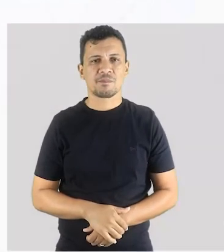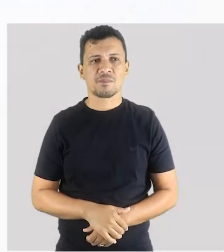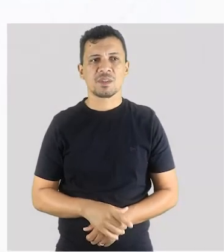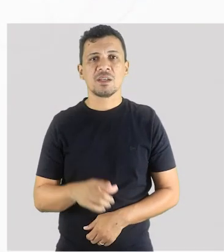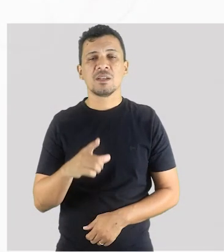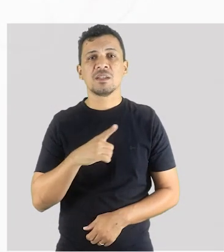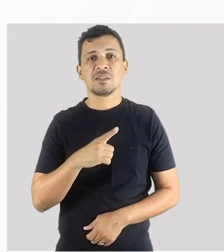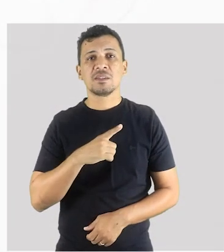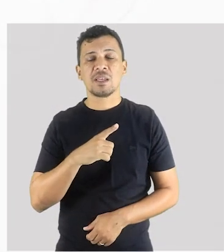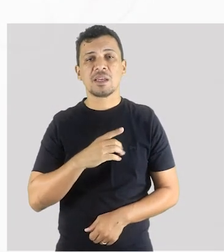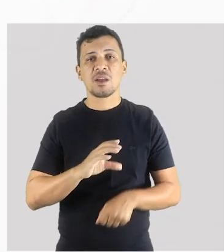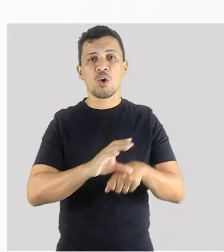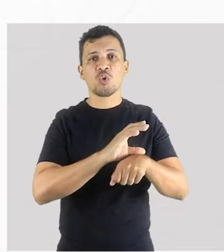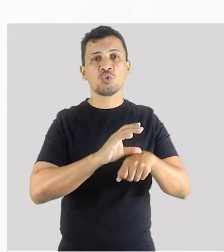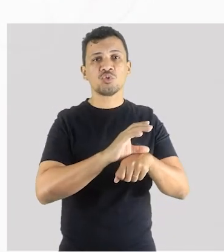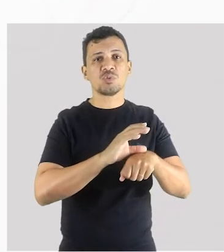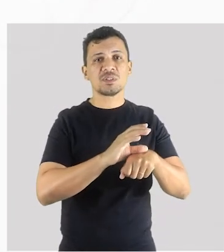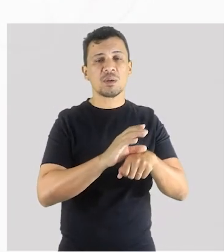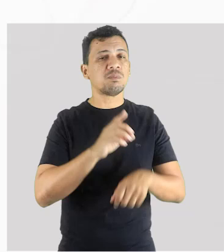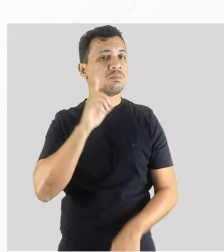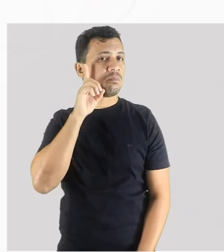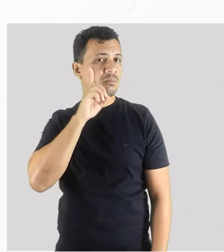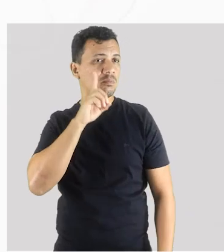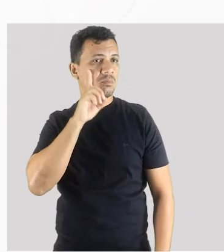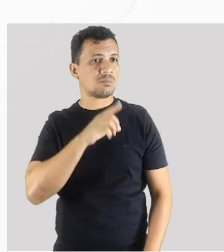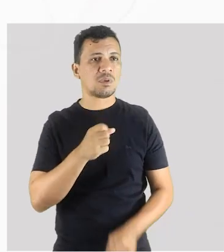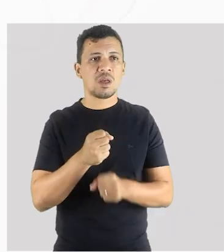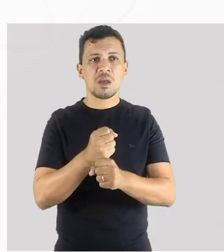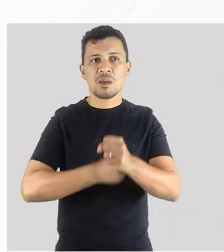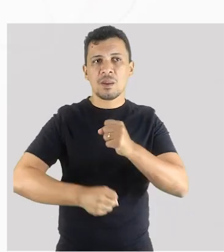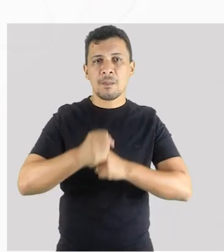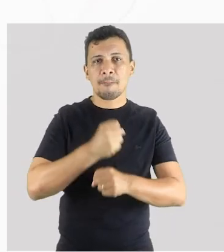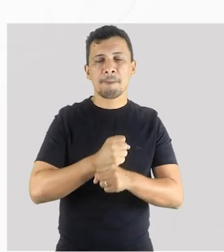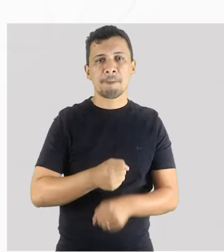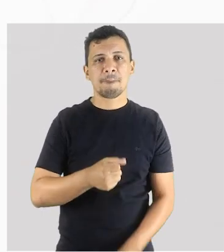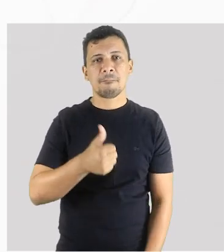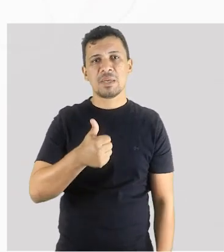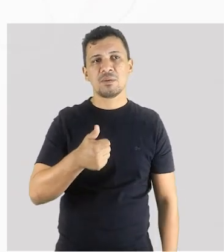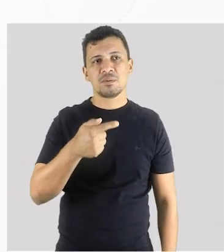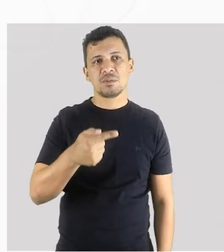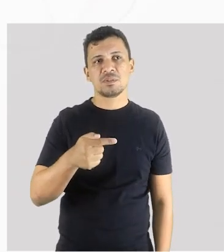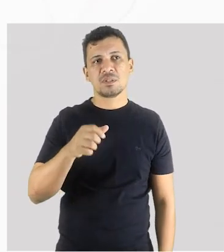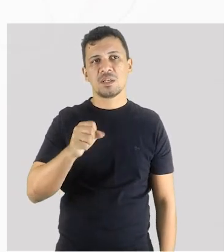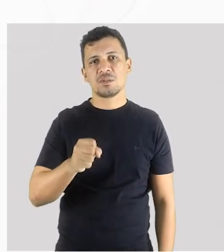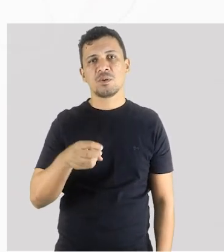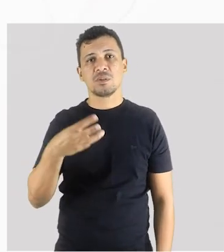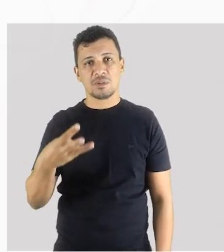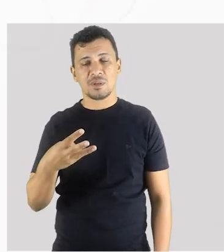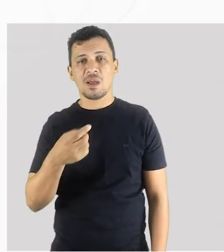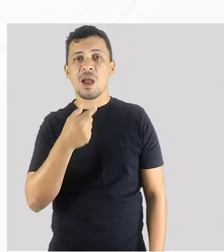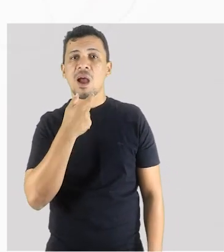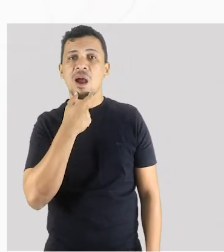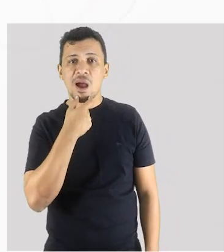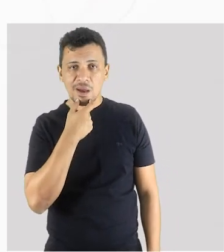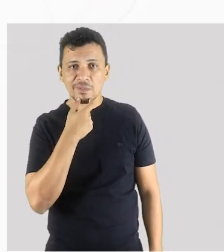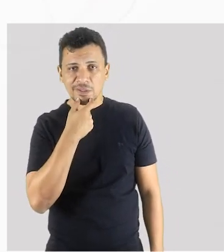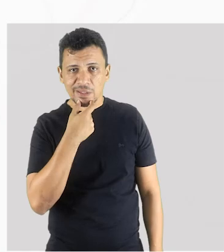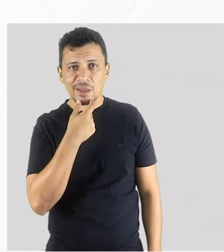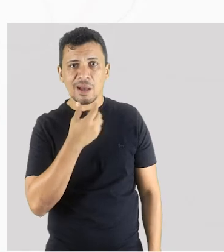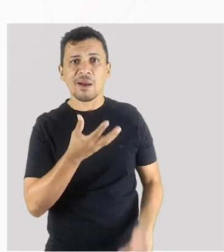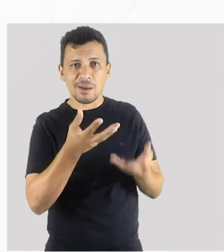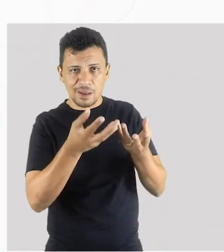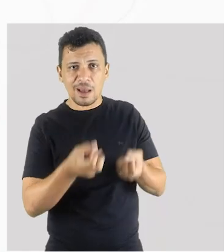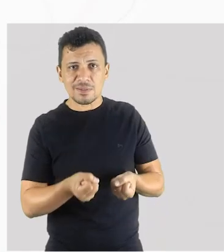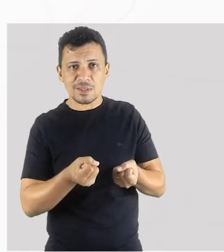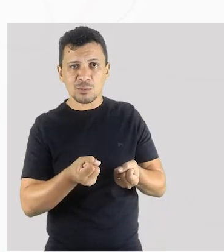você tem a Constituição Norte-Americana. Em 1783, a Inglaterra reconheceu a independência dos Estados